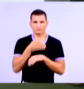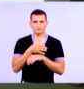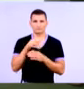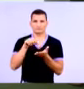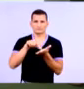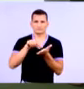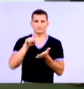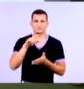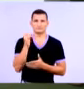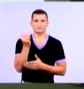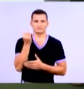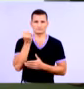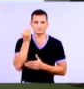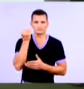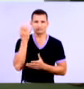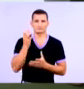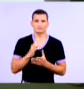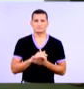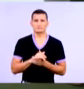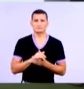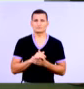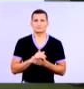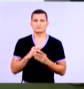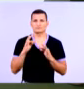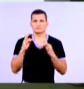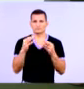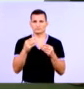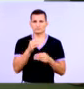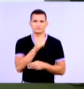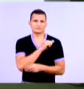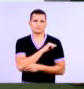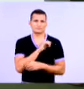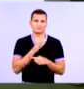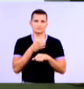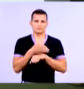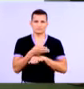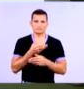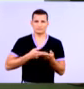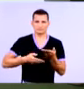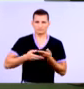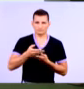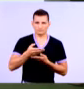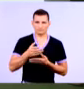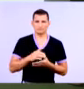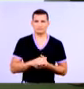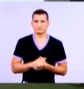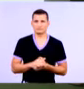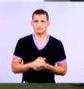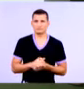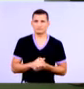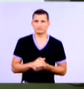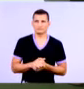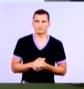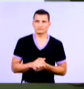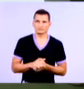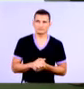super importante que nossos alunos participem, né, essa interatividade com eles. E enquanto